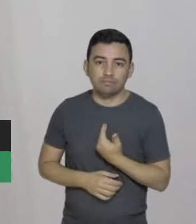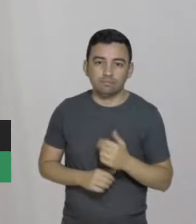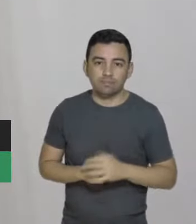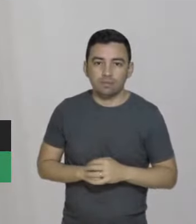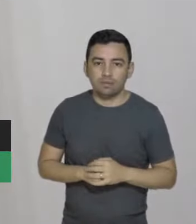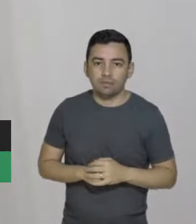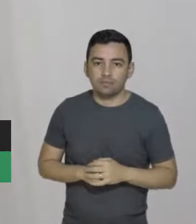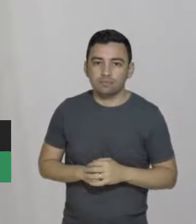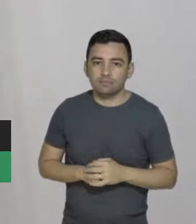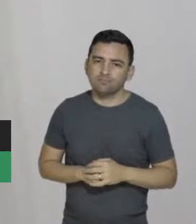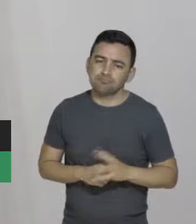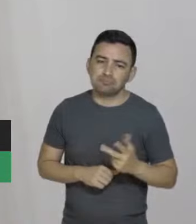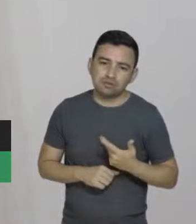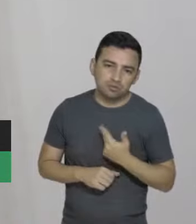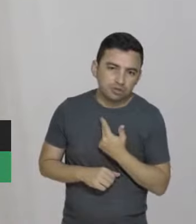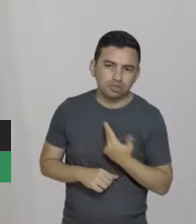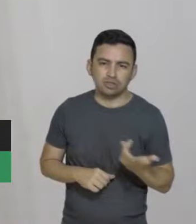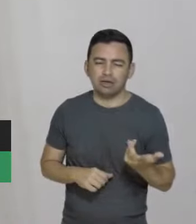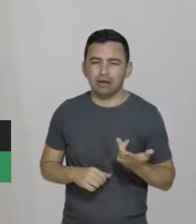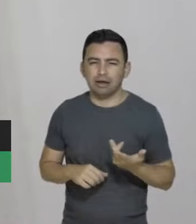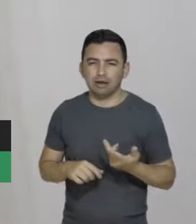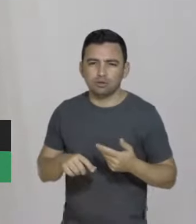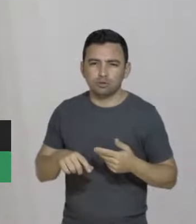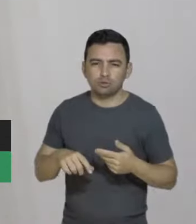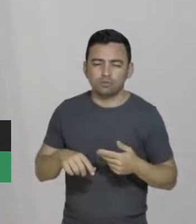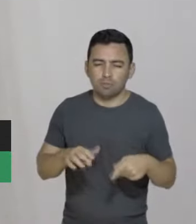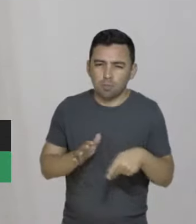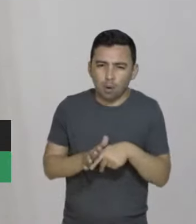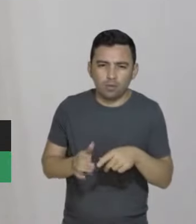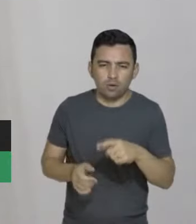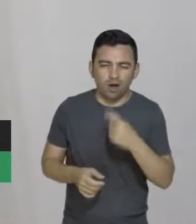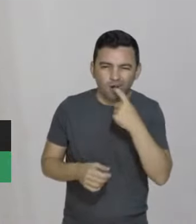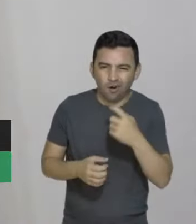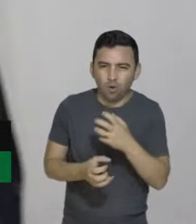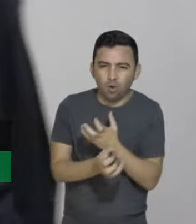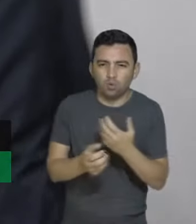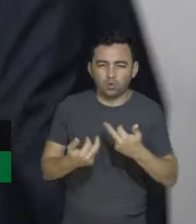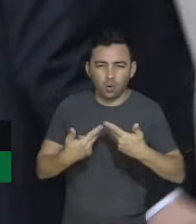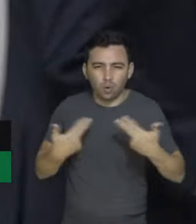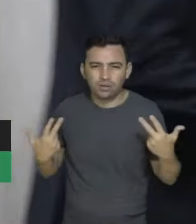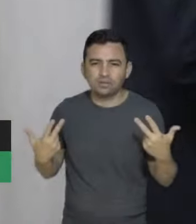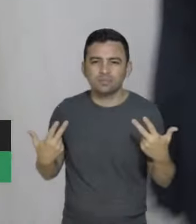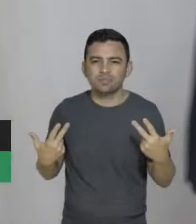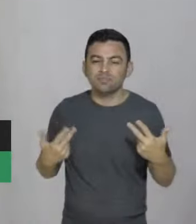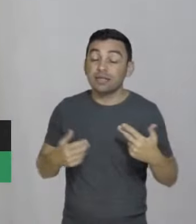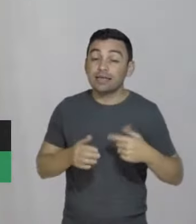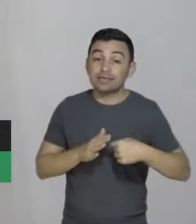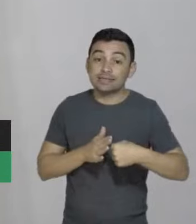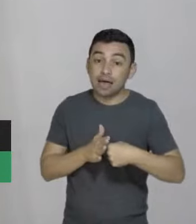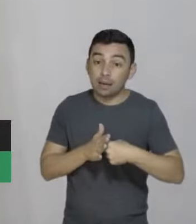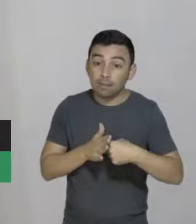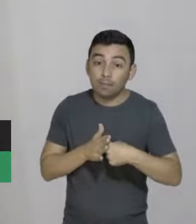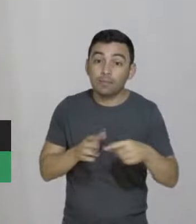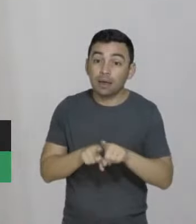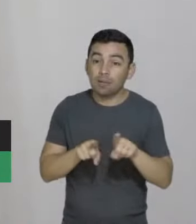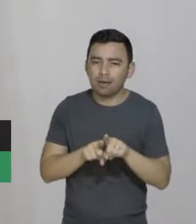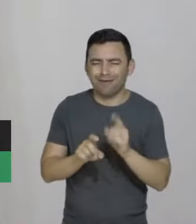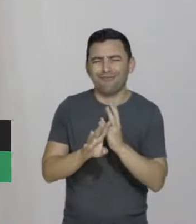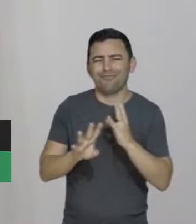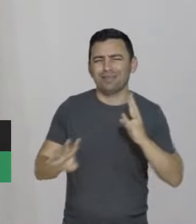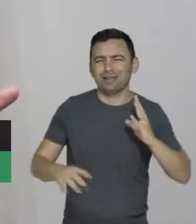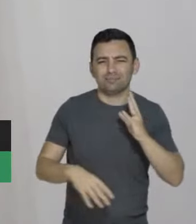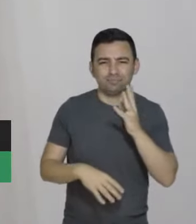cirurgia de ortopedia ou uma cirurgia mais simples, e exames também, alguns na fila aí, aguardando